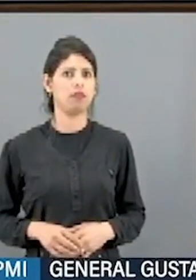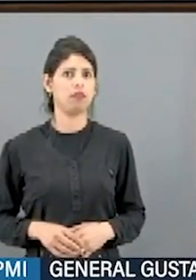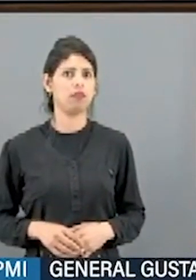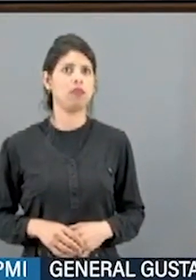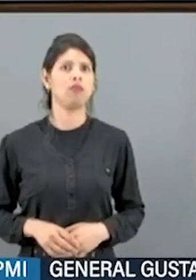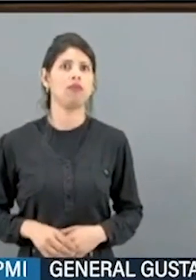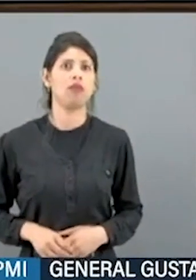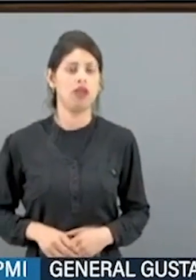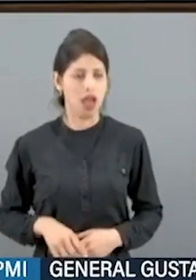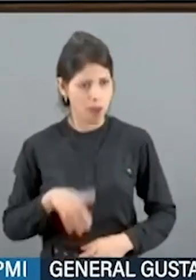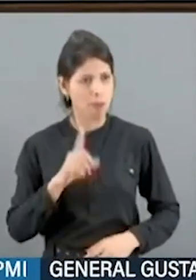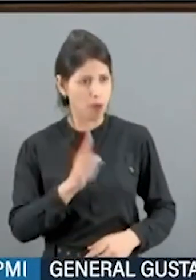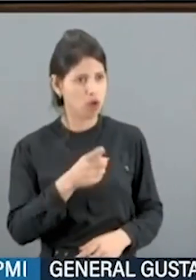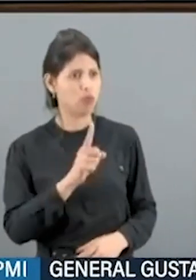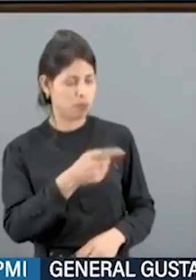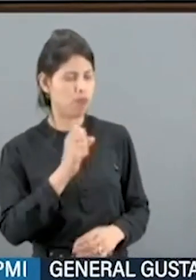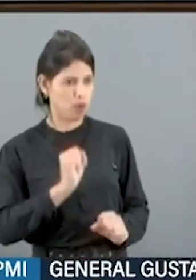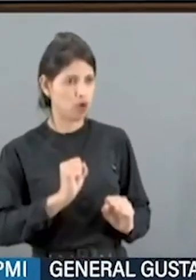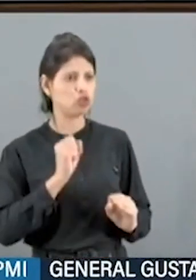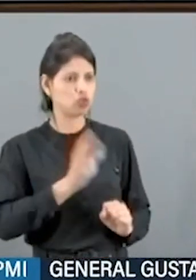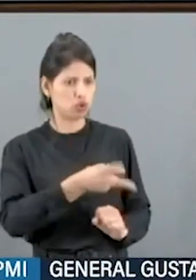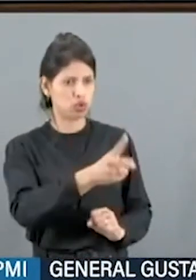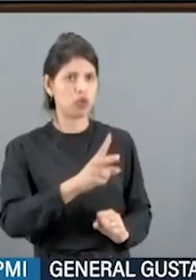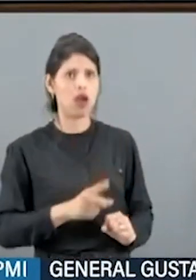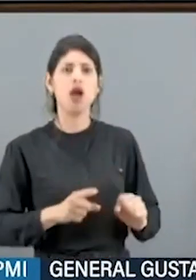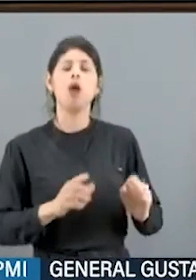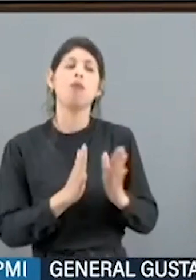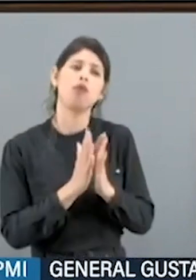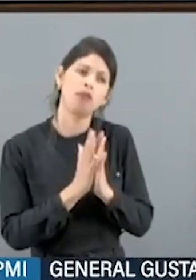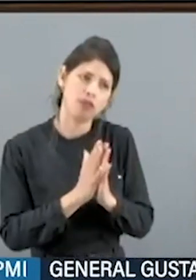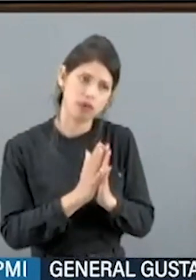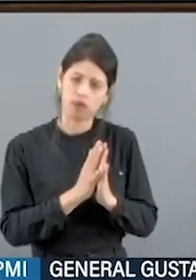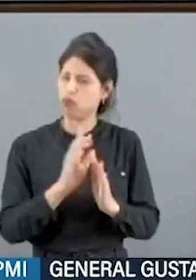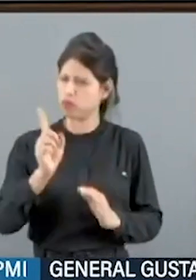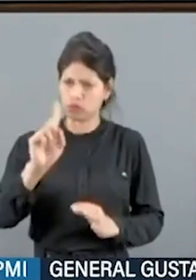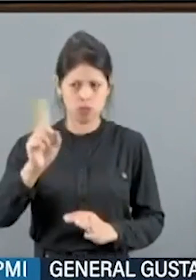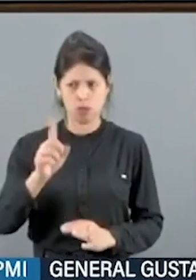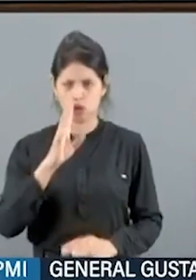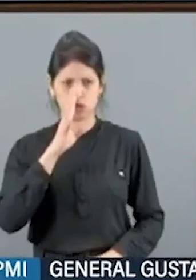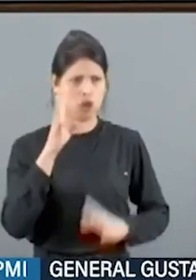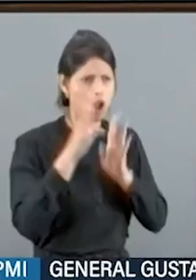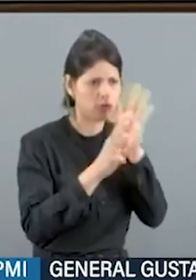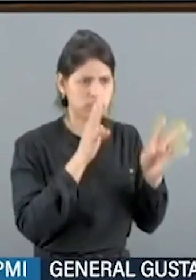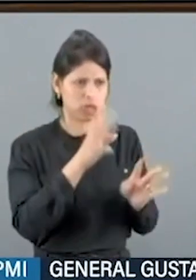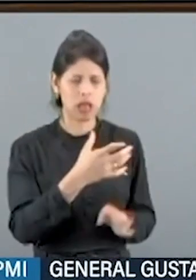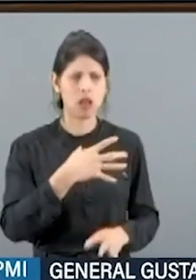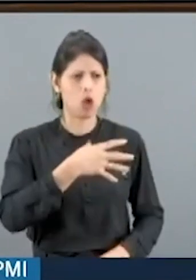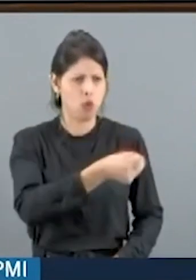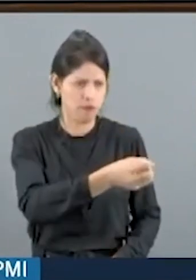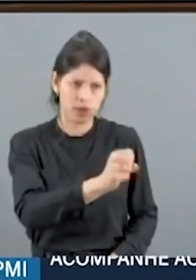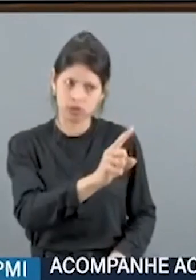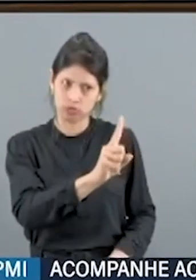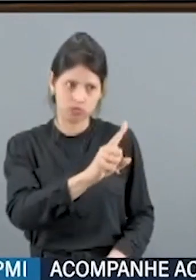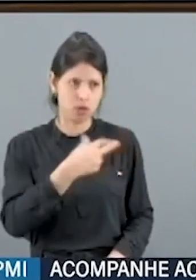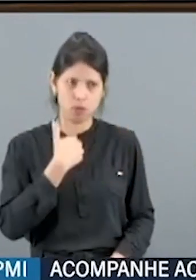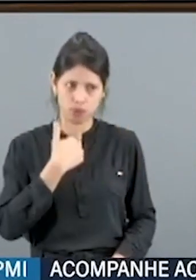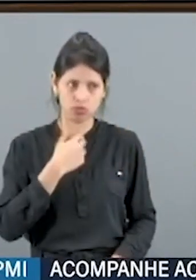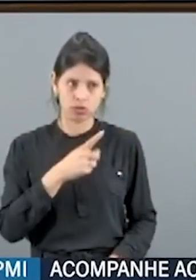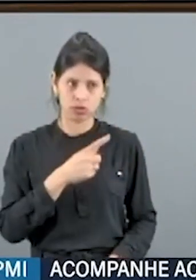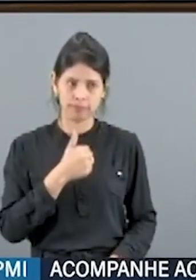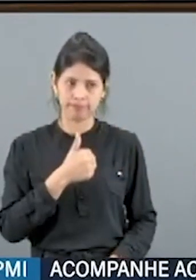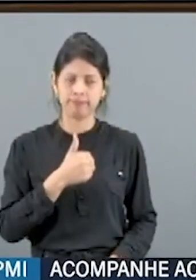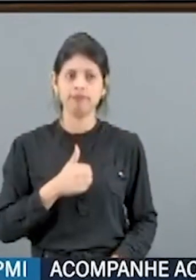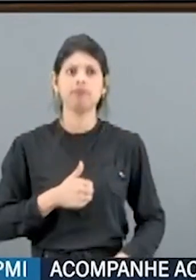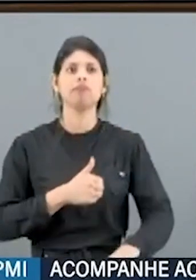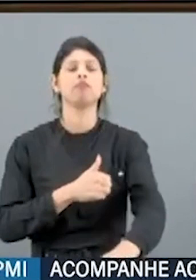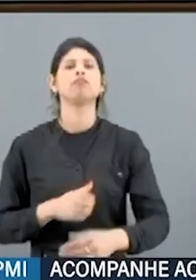então pode concluir Senador mas por favor eu peço que o senhor não ofenda mais o depoimento eu quero que o senhor